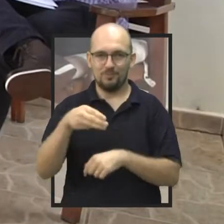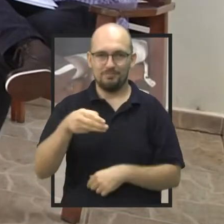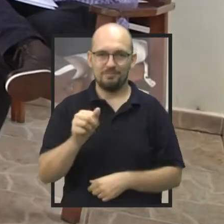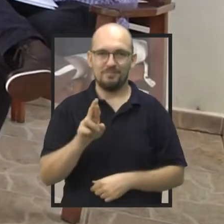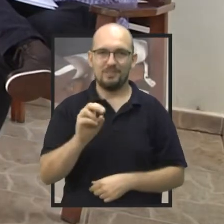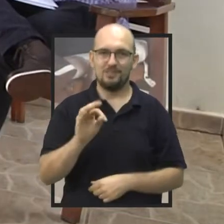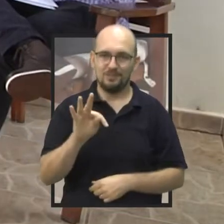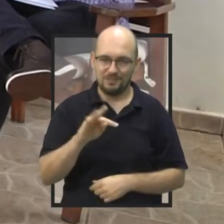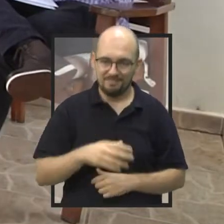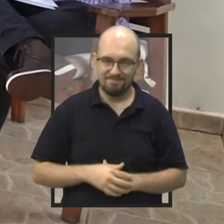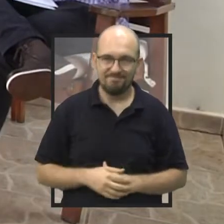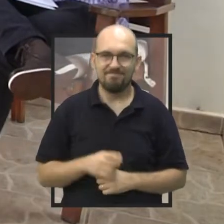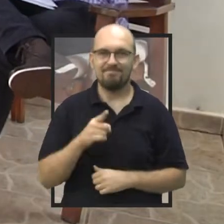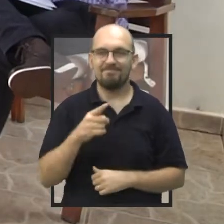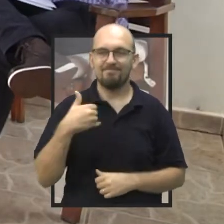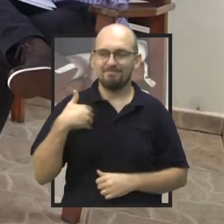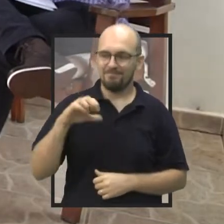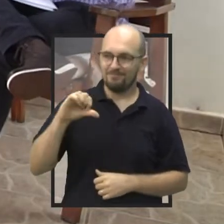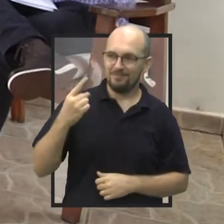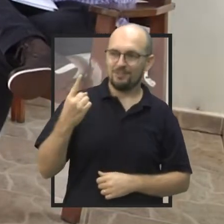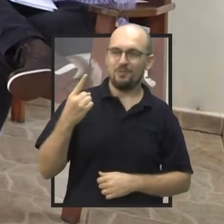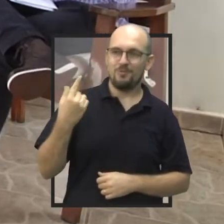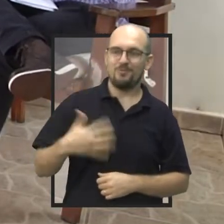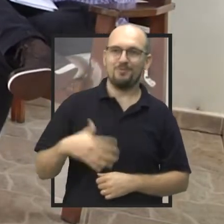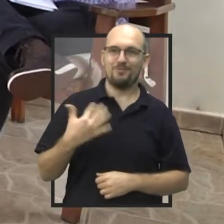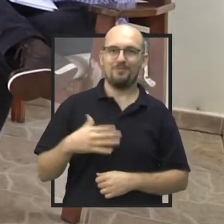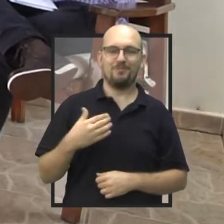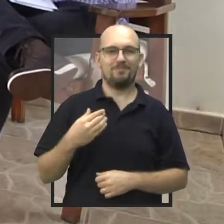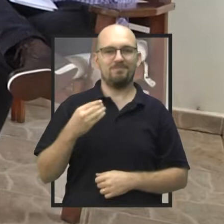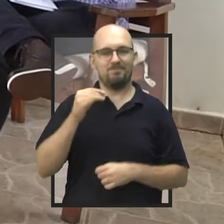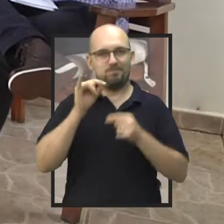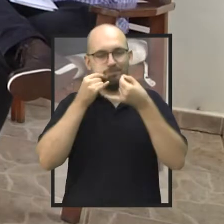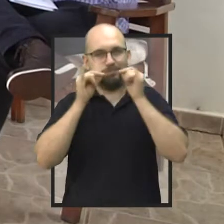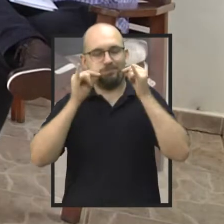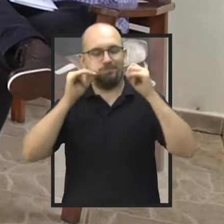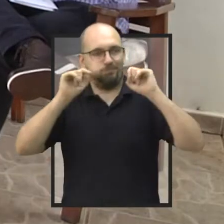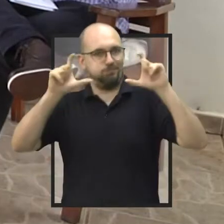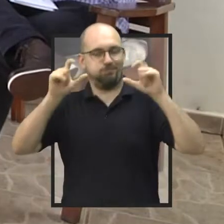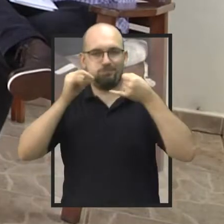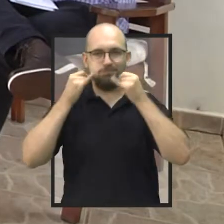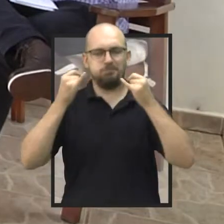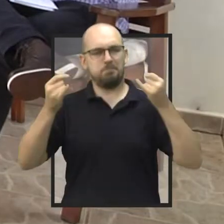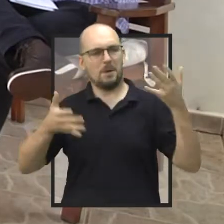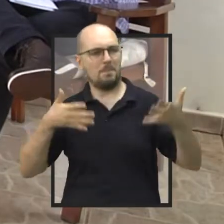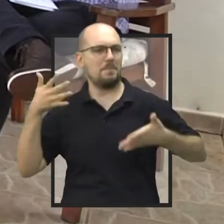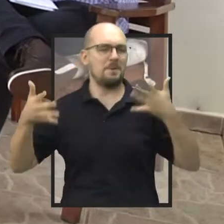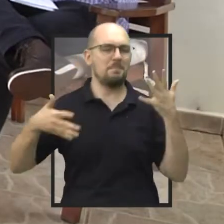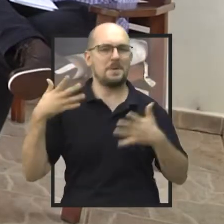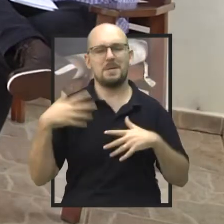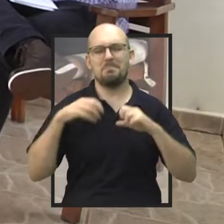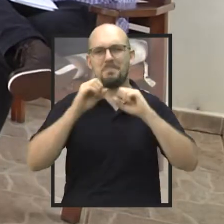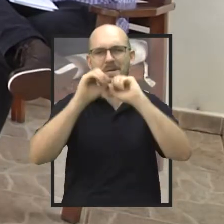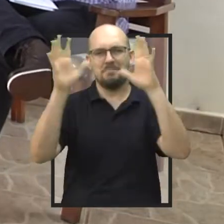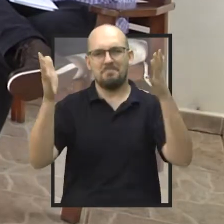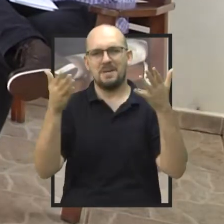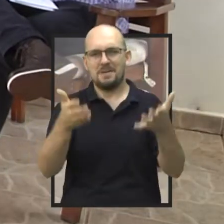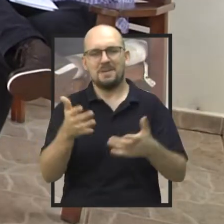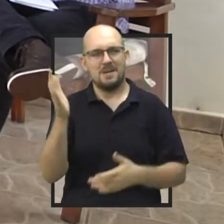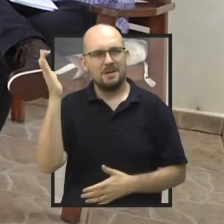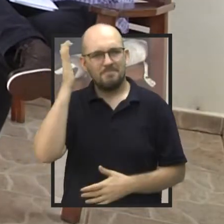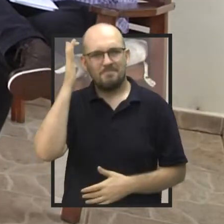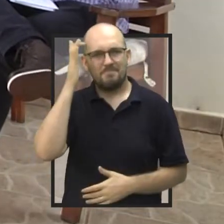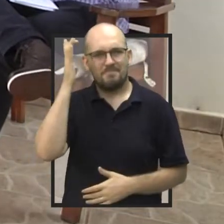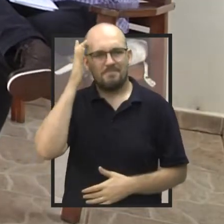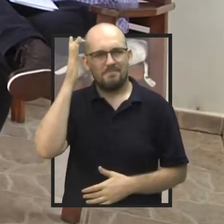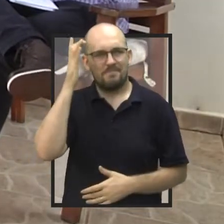senhor, no alto dos 91 anos de idade, com toda essa vitalidade, com toda essa lucidez, ter